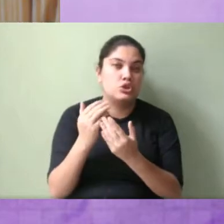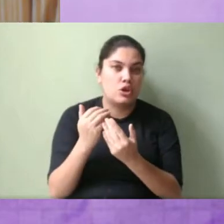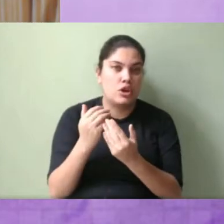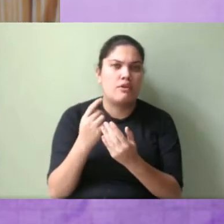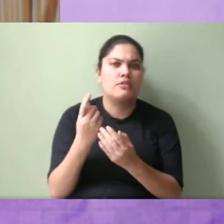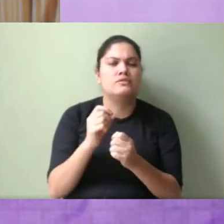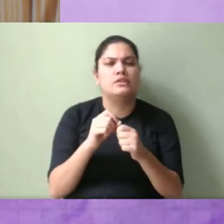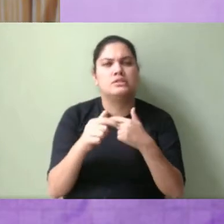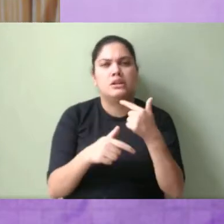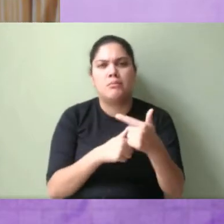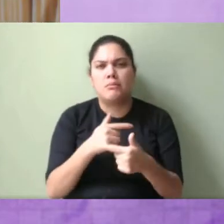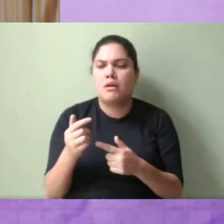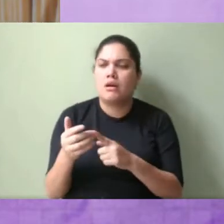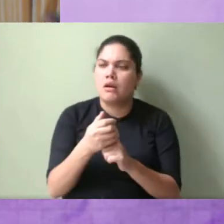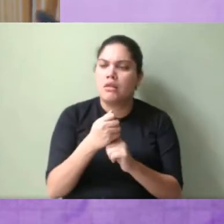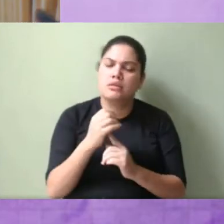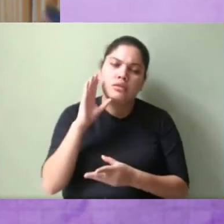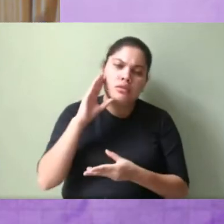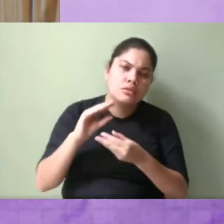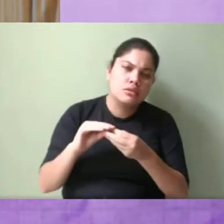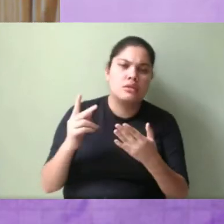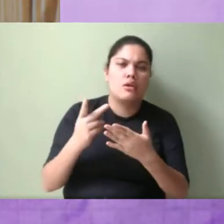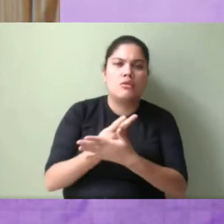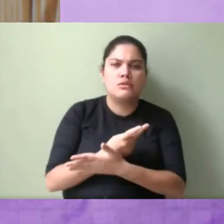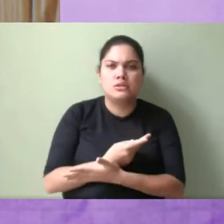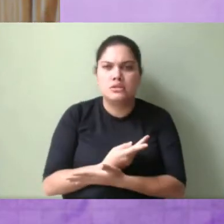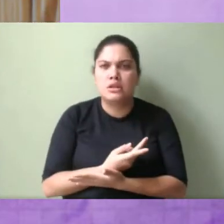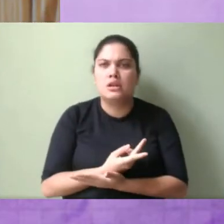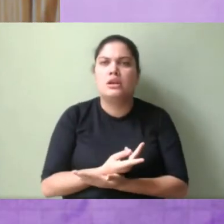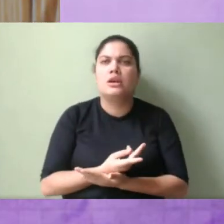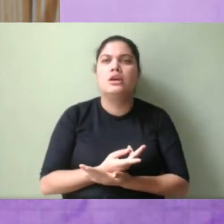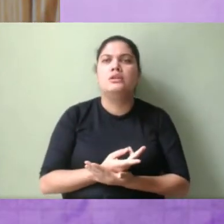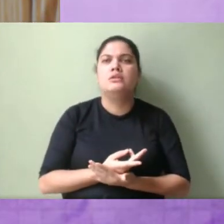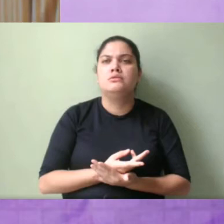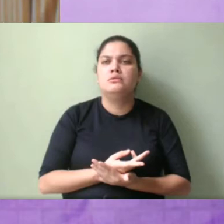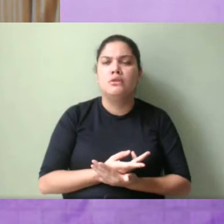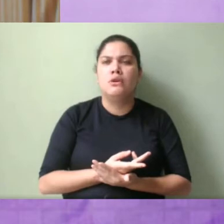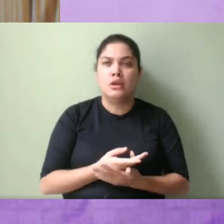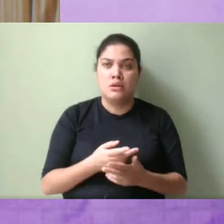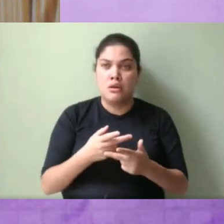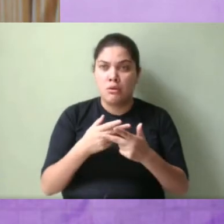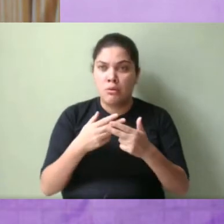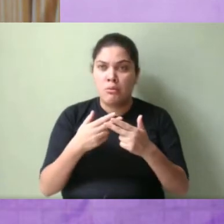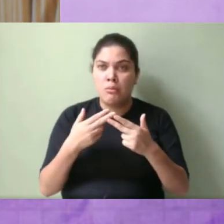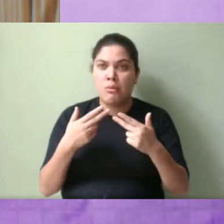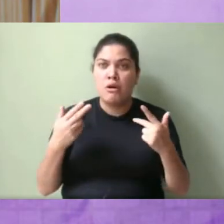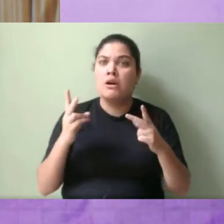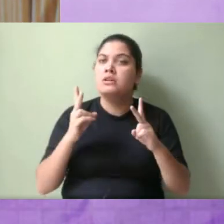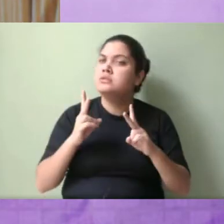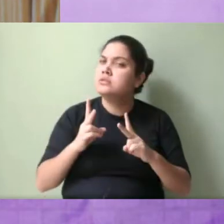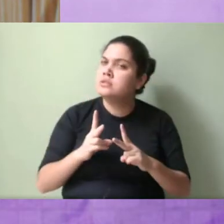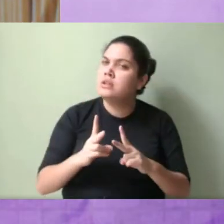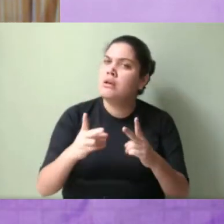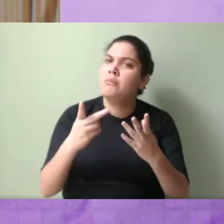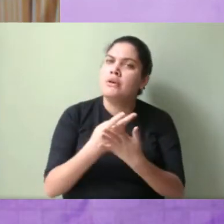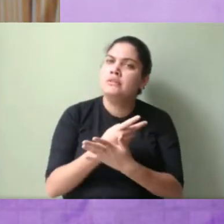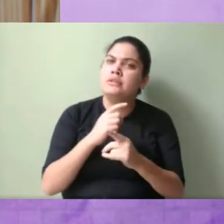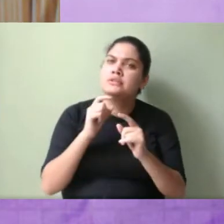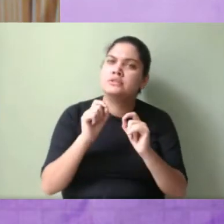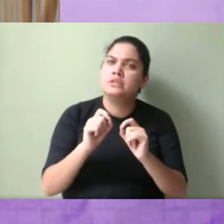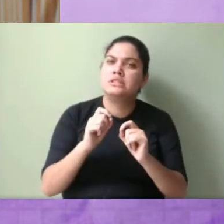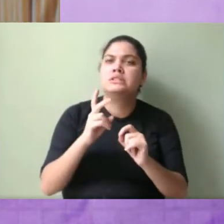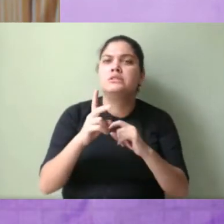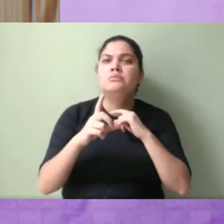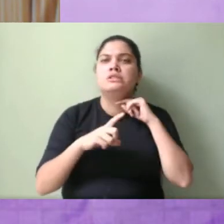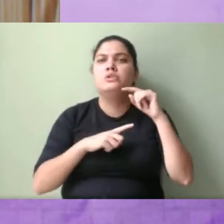tempo para procurar a gente, principalmente as meninas mais novas, né? A gente faz geralmente um trabalho de acolhimento para tentar entender o